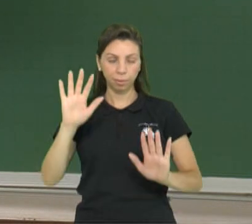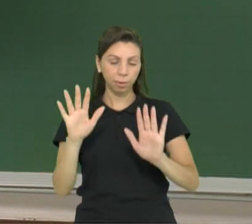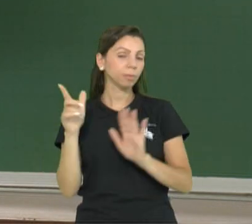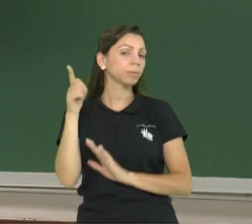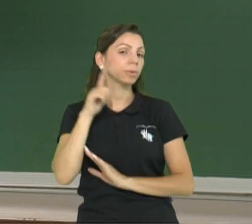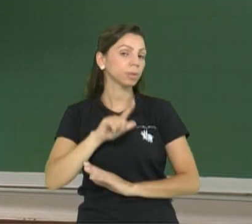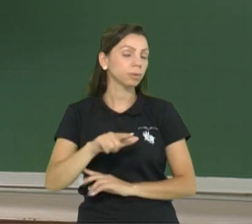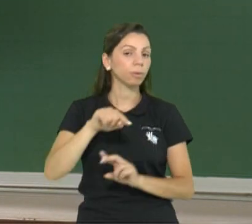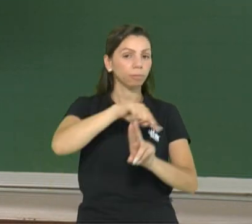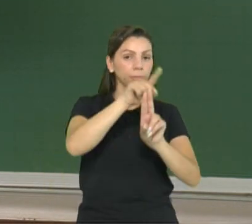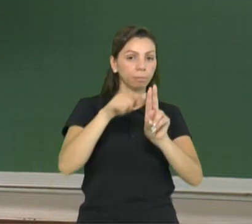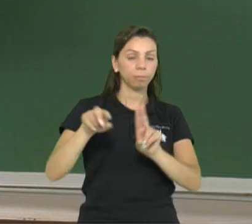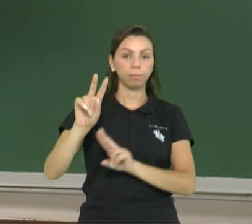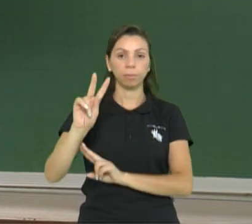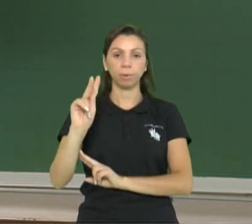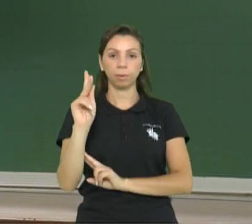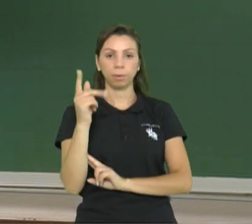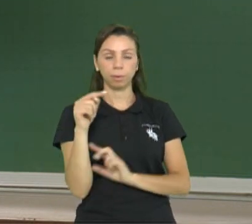repetindo,